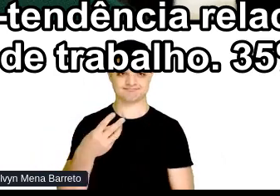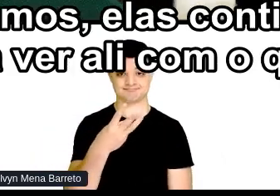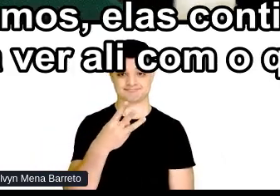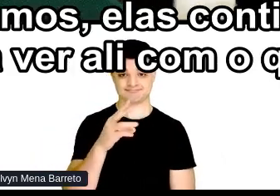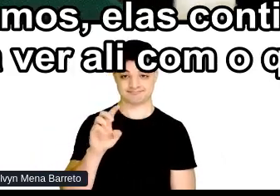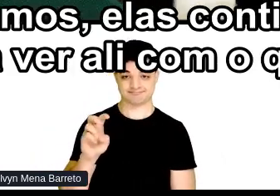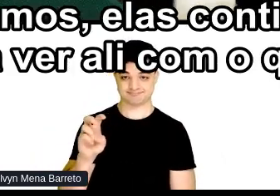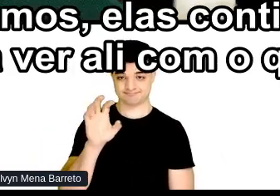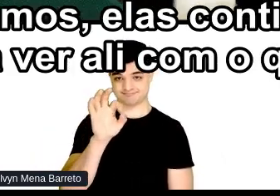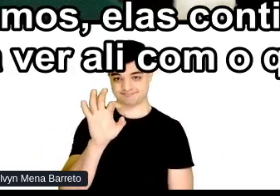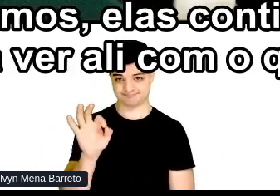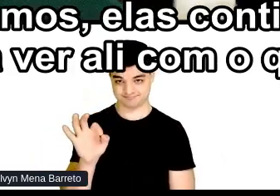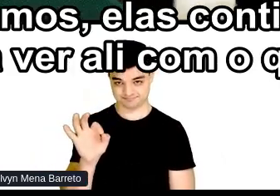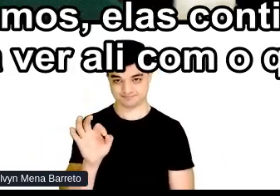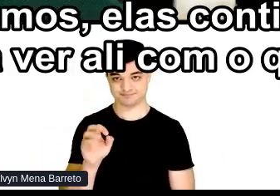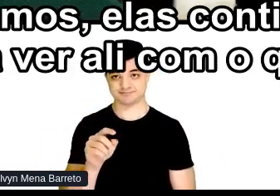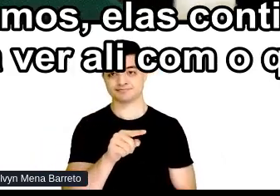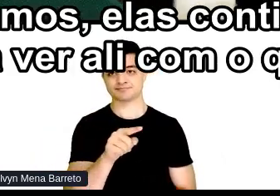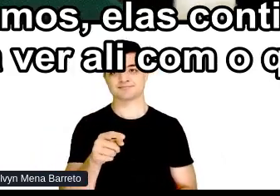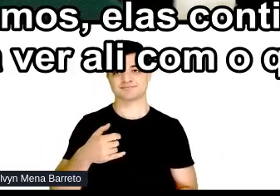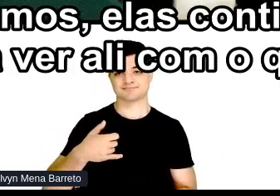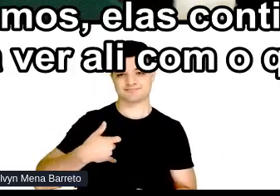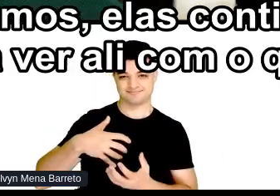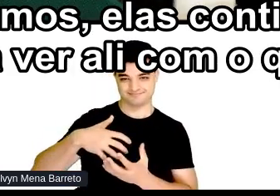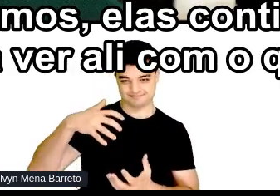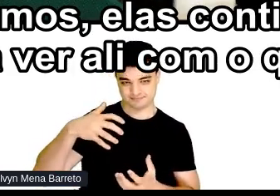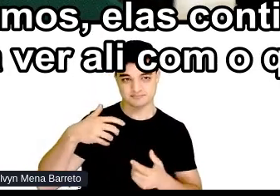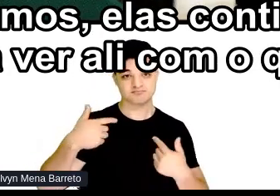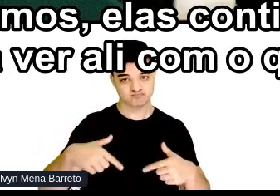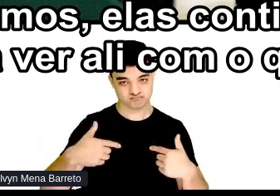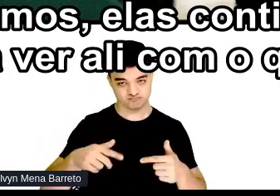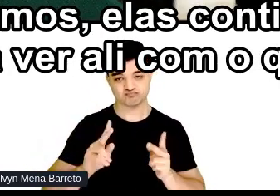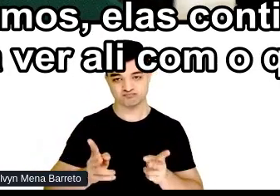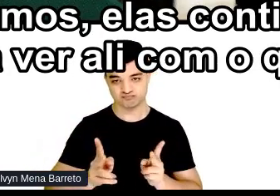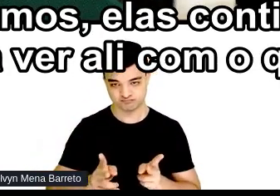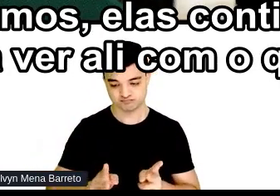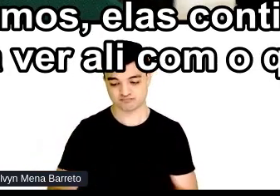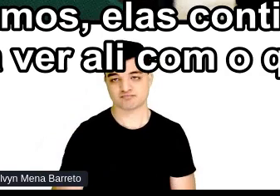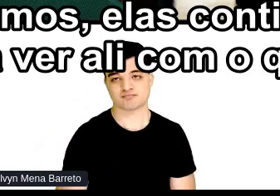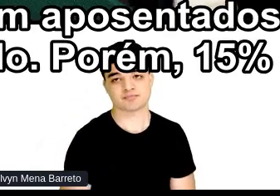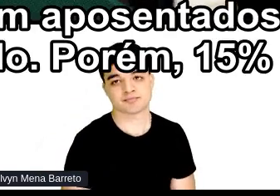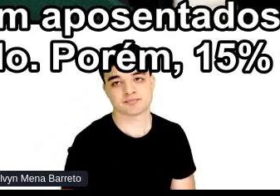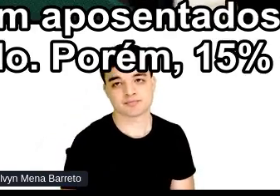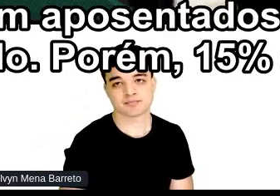Tem também a questão do avanço tecnológico. 60% das pessoas que a